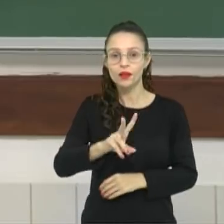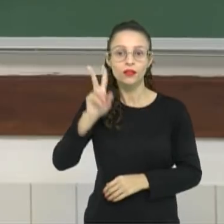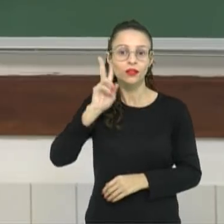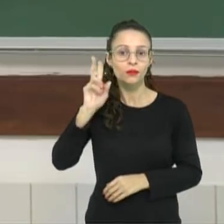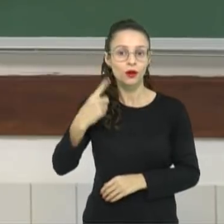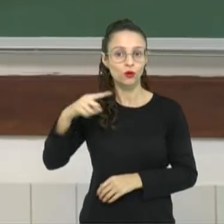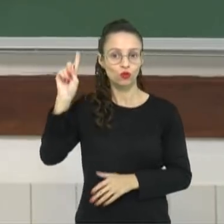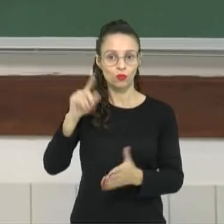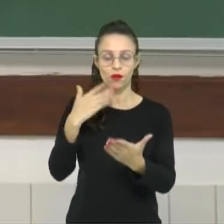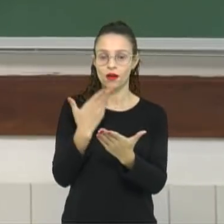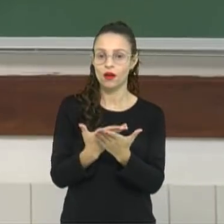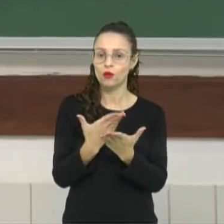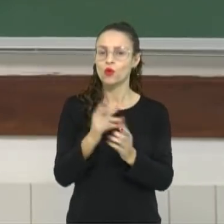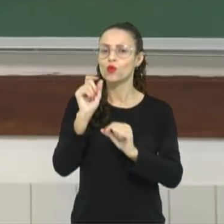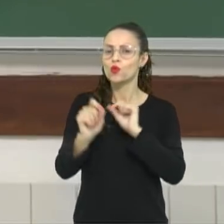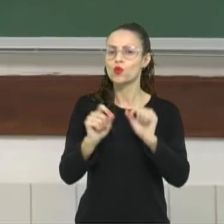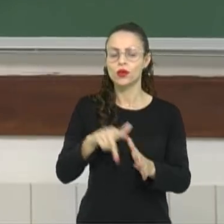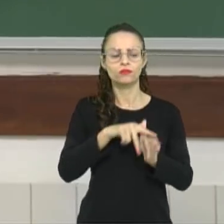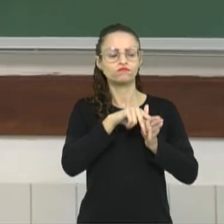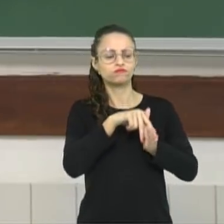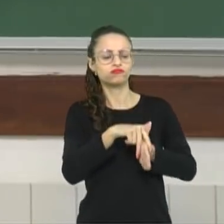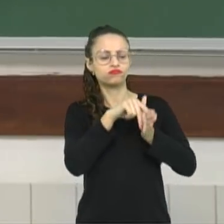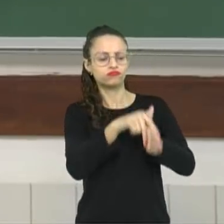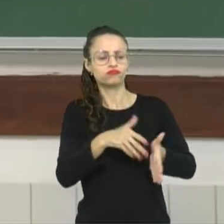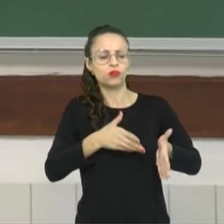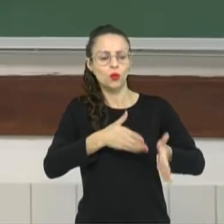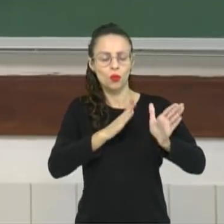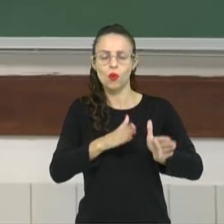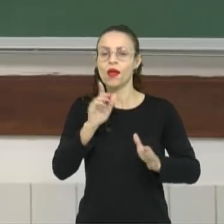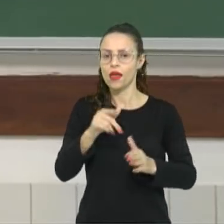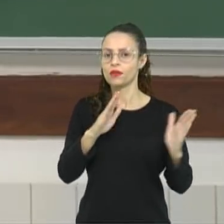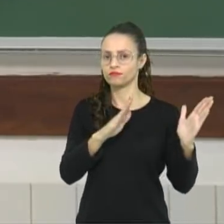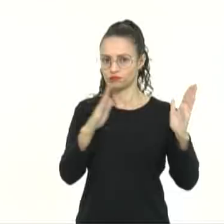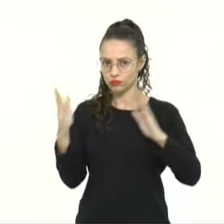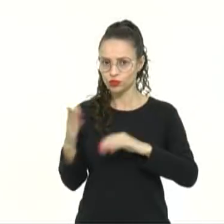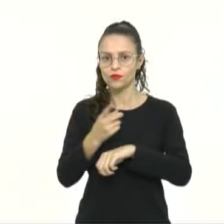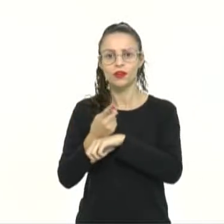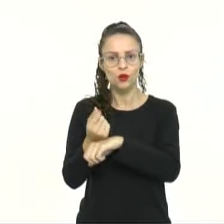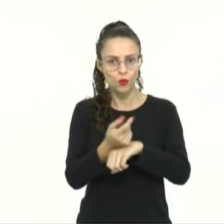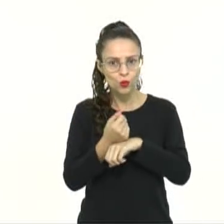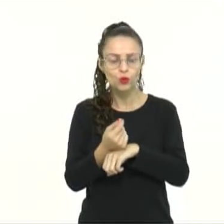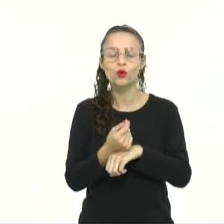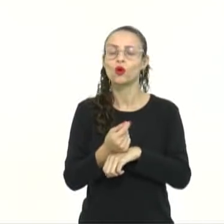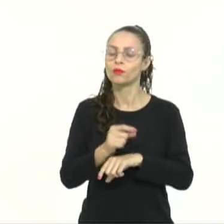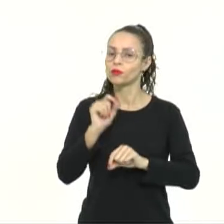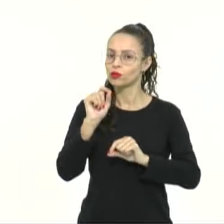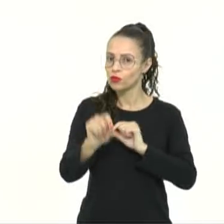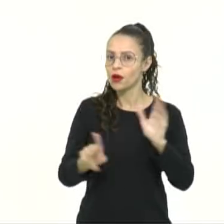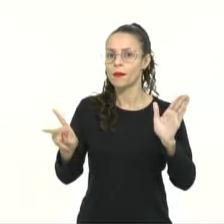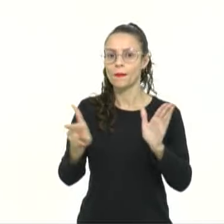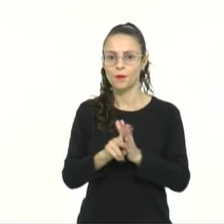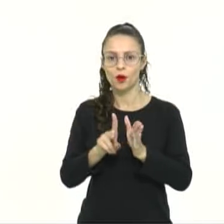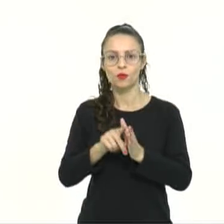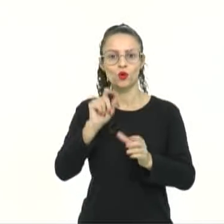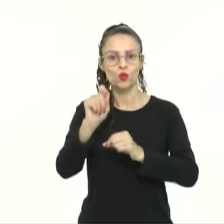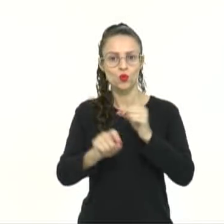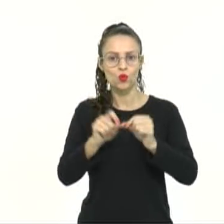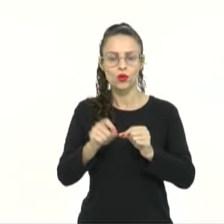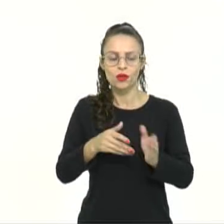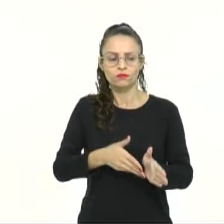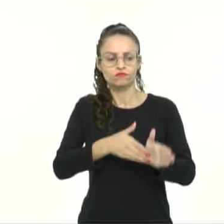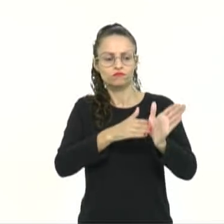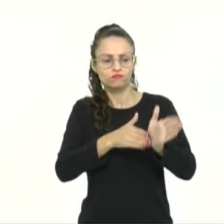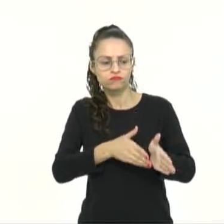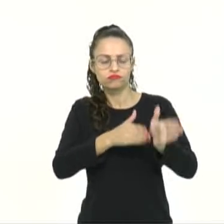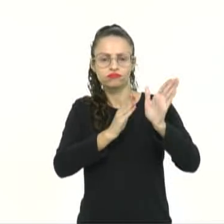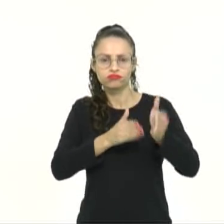na aula passada lá. O que foi o tropeirismo? Um ciclo econômico ali, né? Uma atividade econômica de condução de tropas de